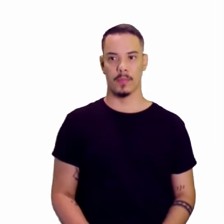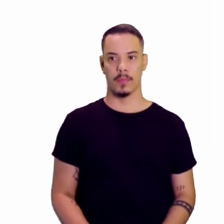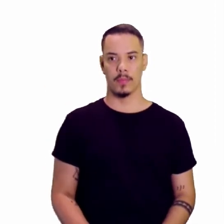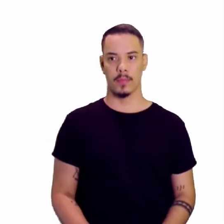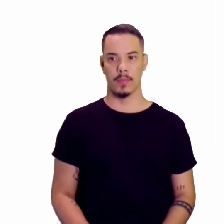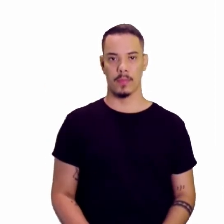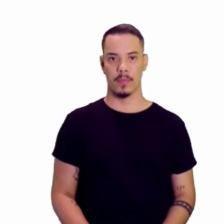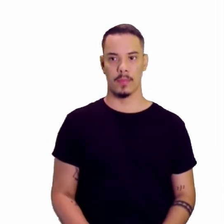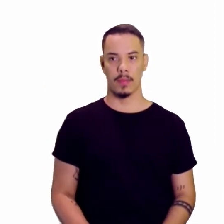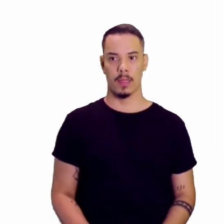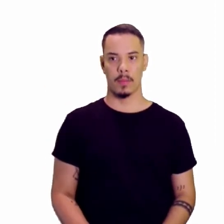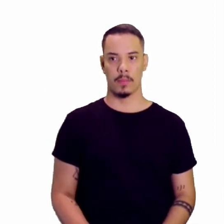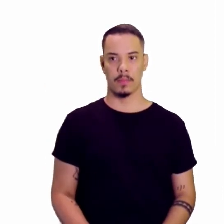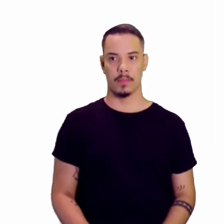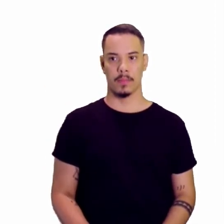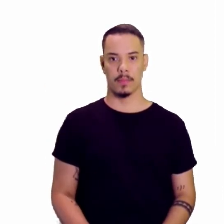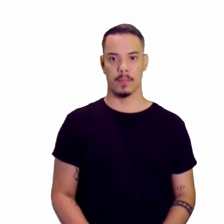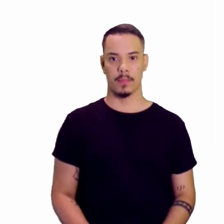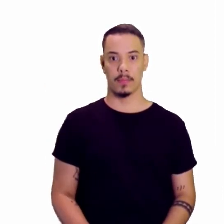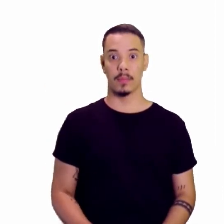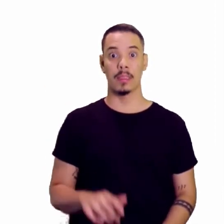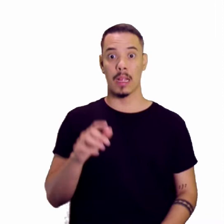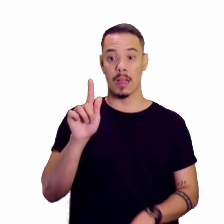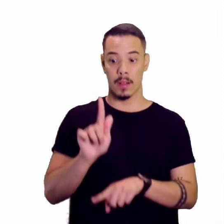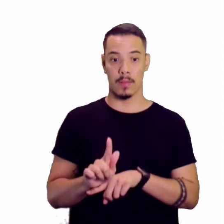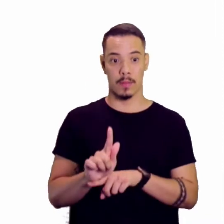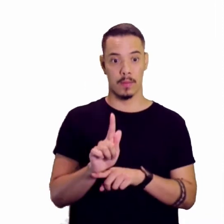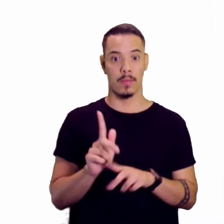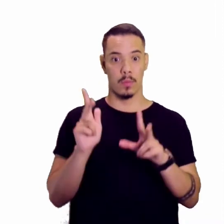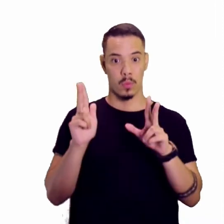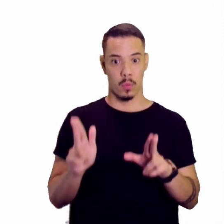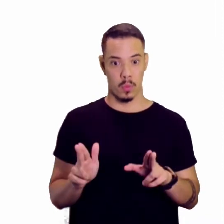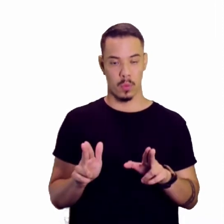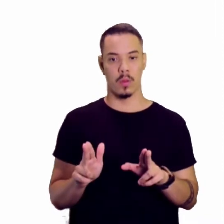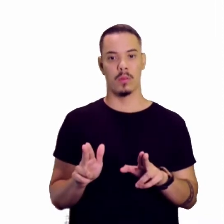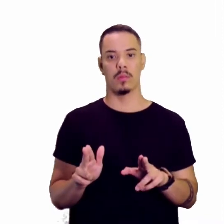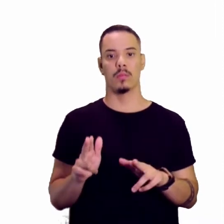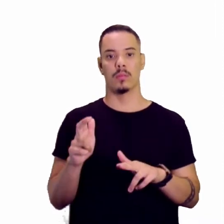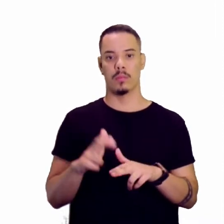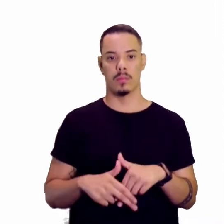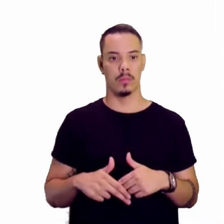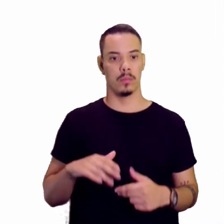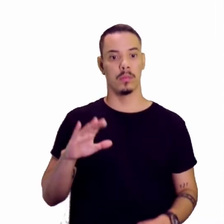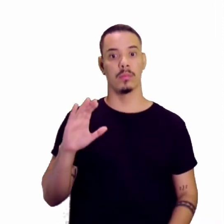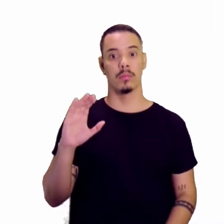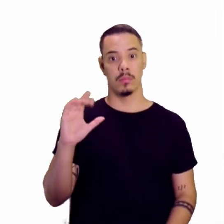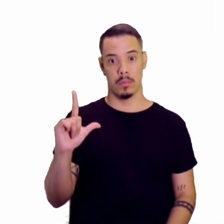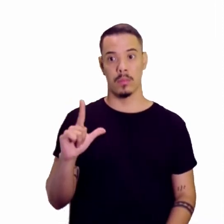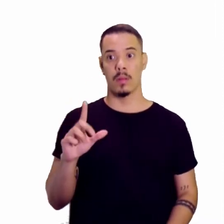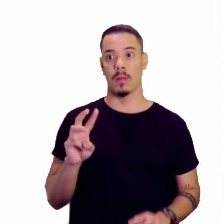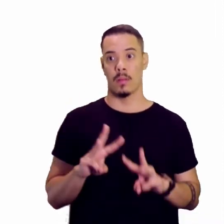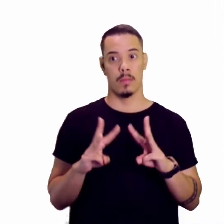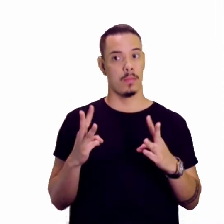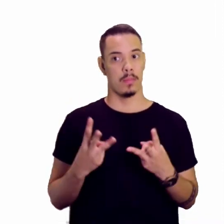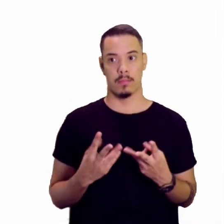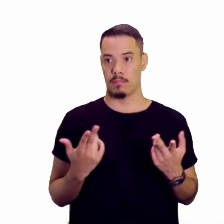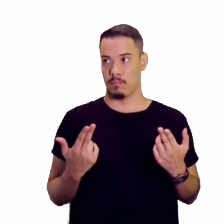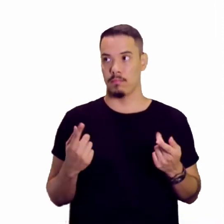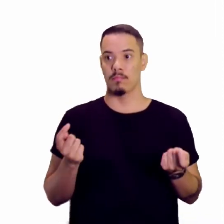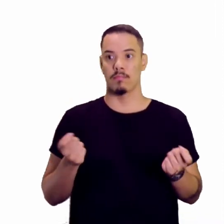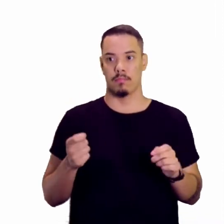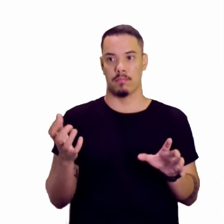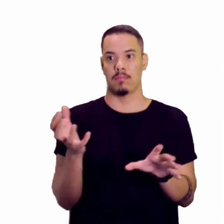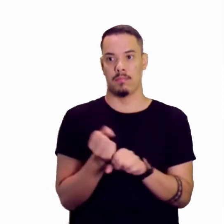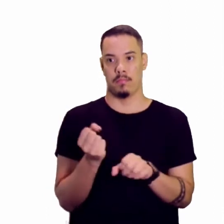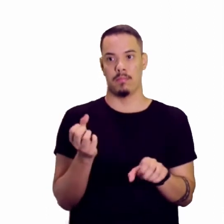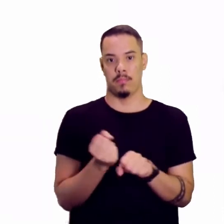Porque se você tiver a mesma gravidade, né? Se as balanças estão equilibradas e o valor de G é o mesmo, a massa vai ser a mesma. Dá para medir ali também,